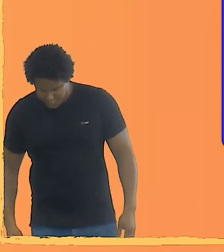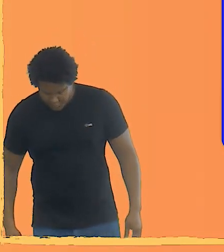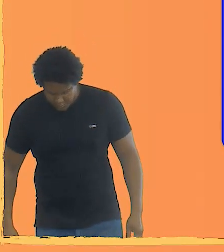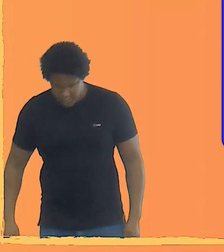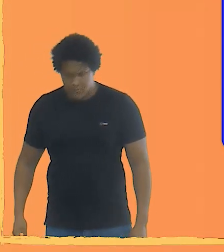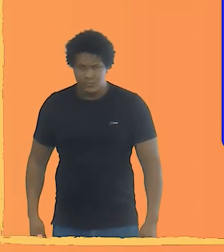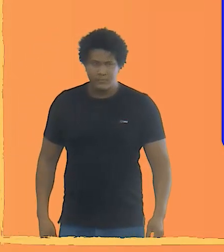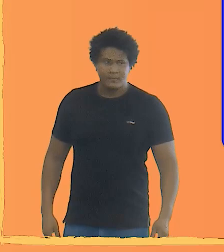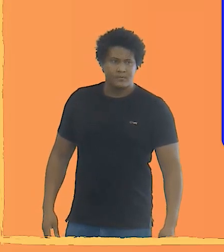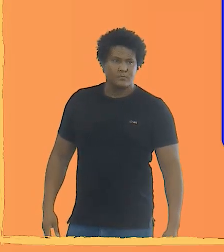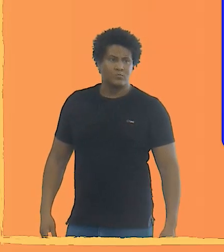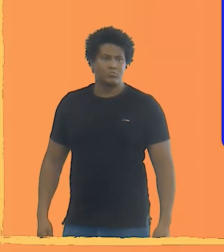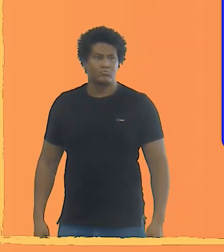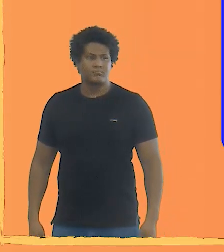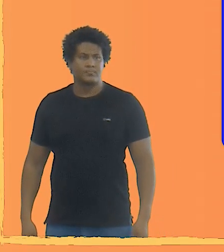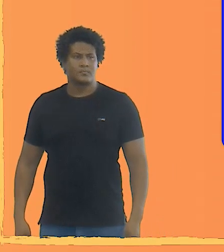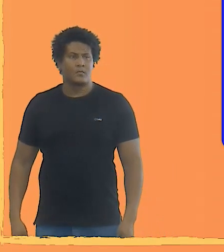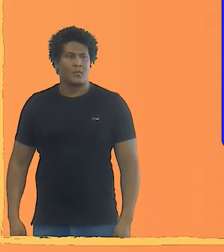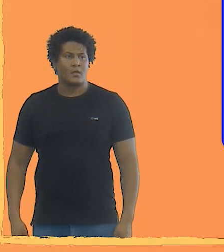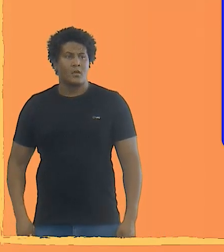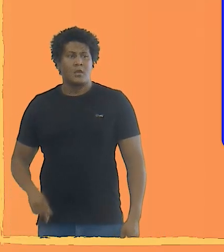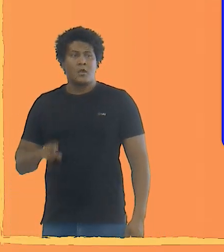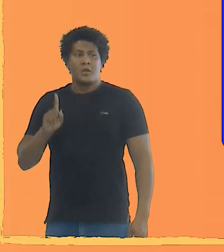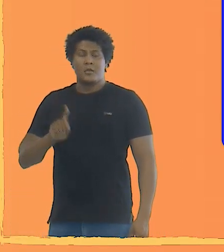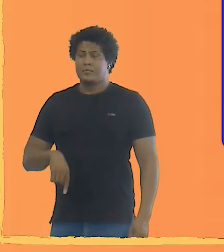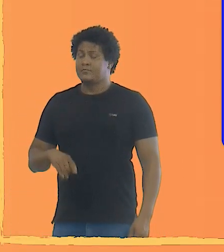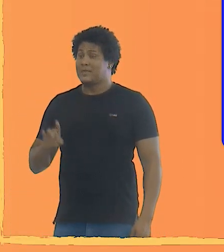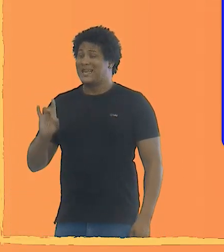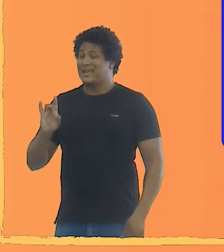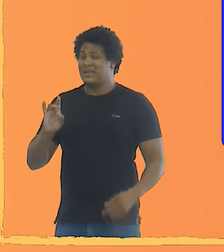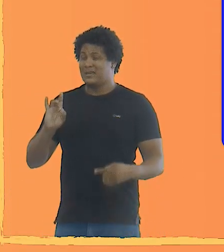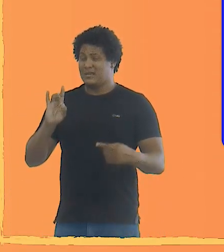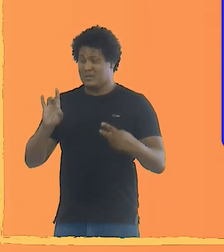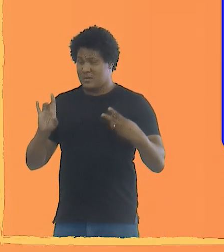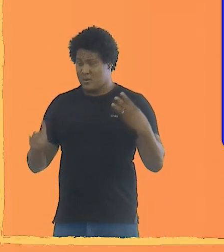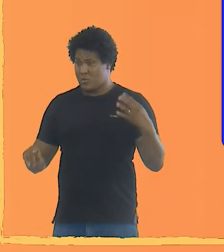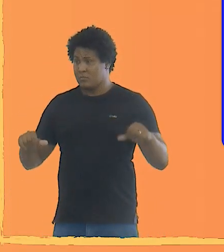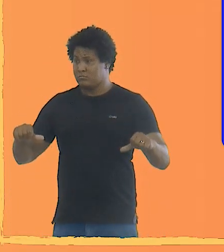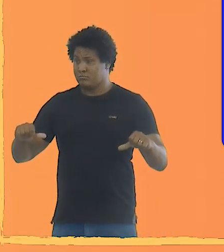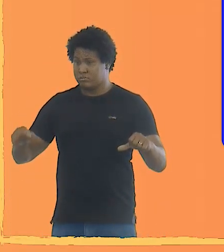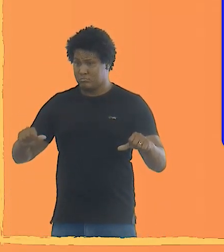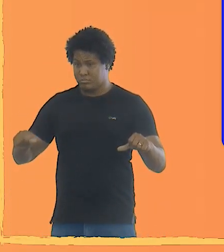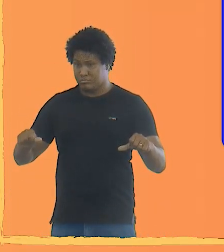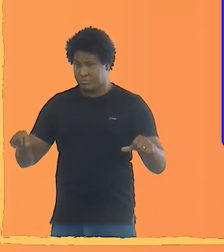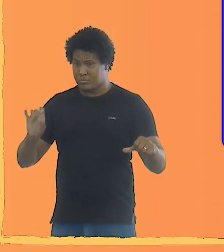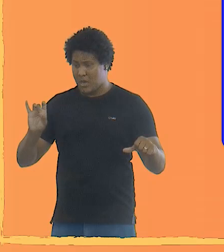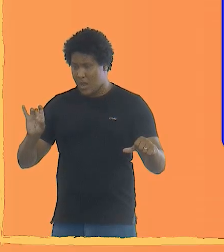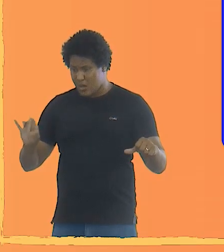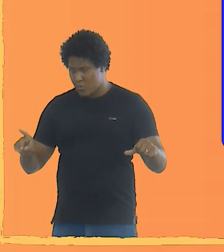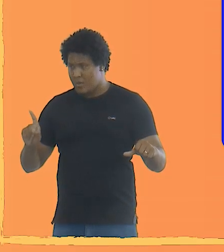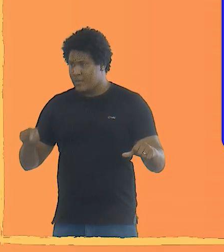questão. Cada marcha é uma ligação feita